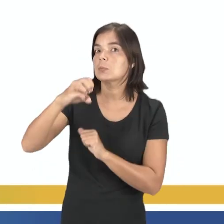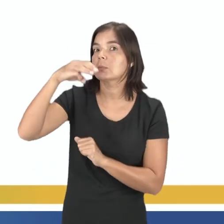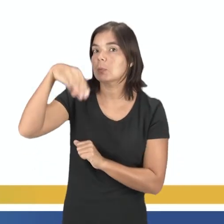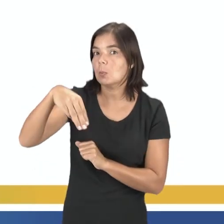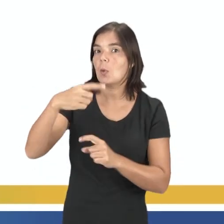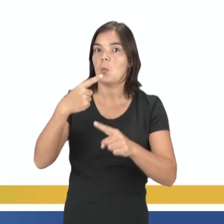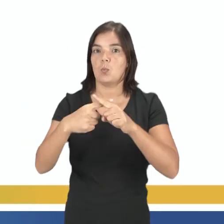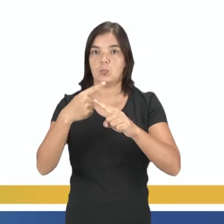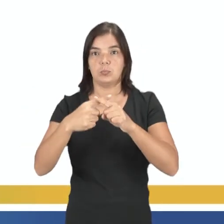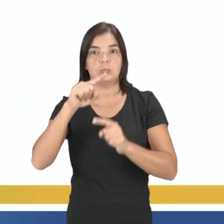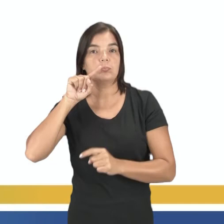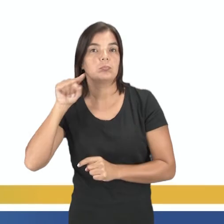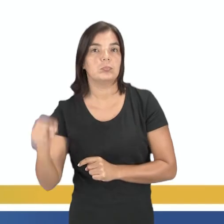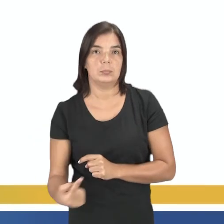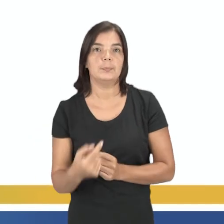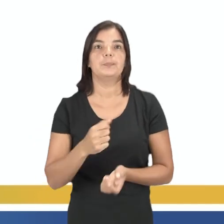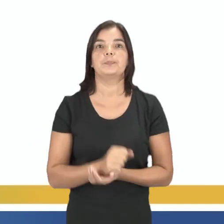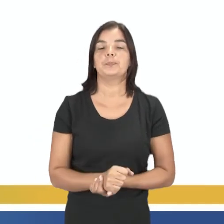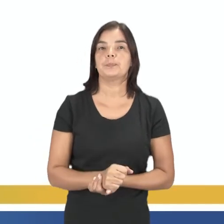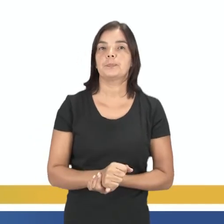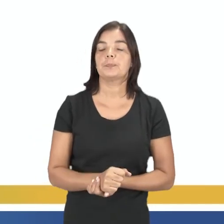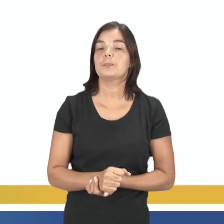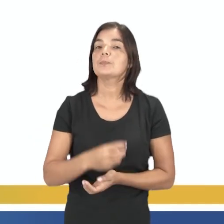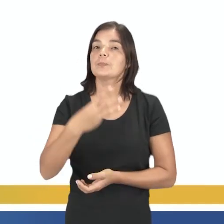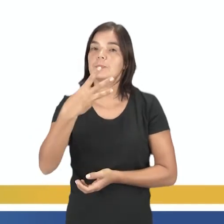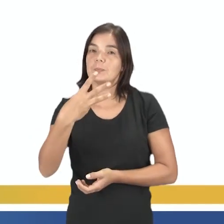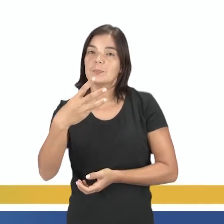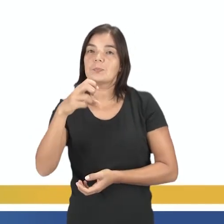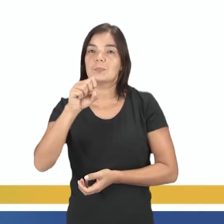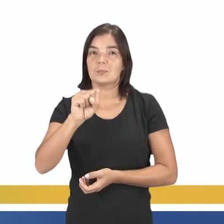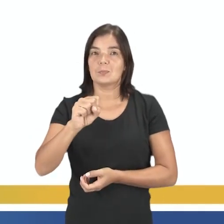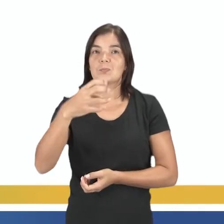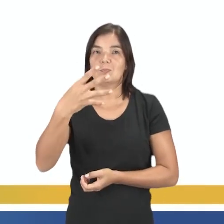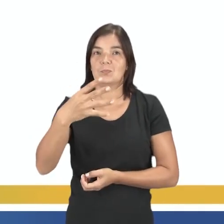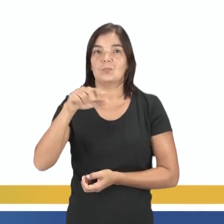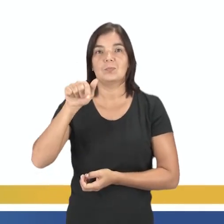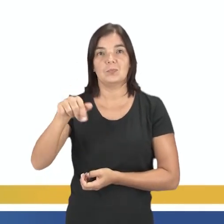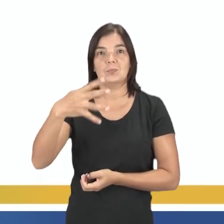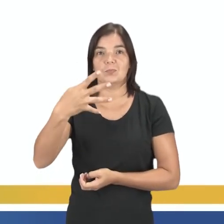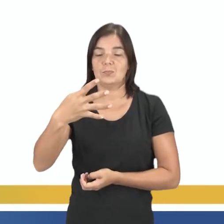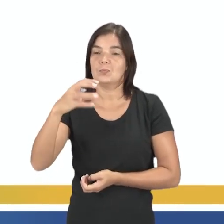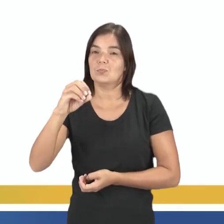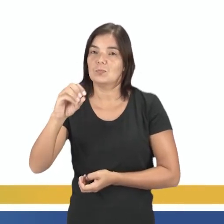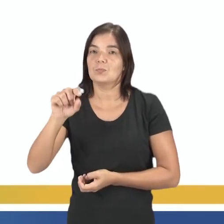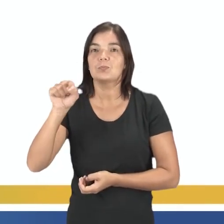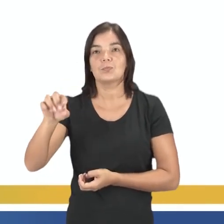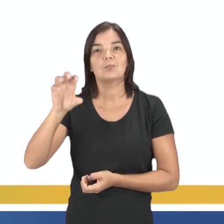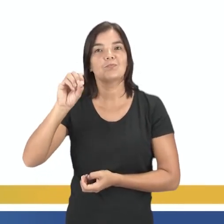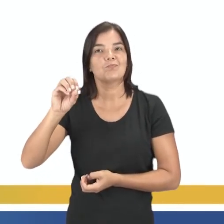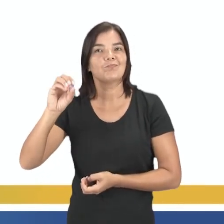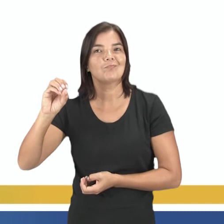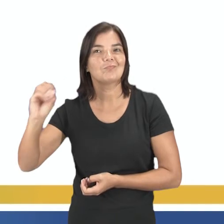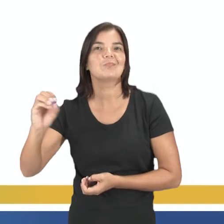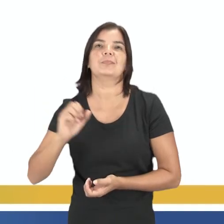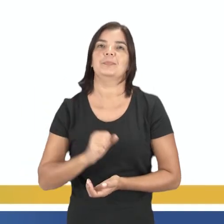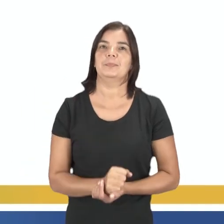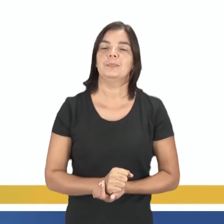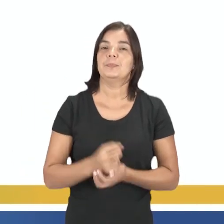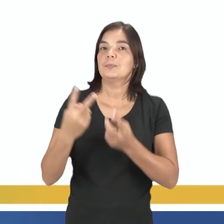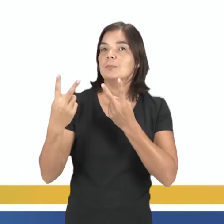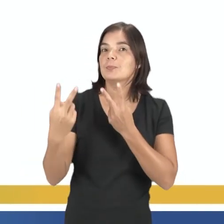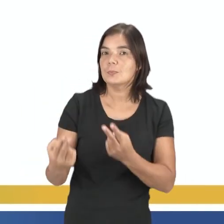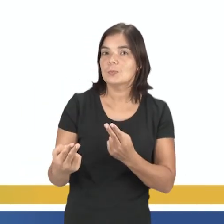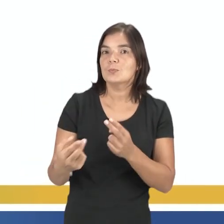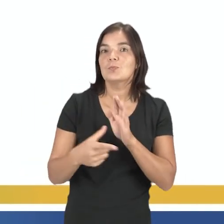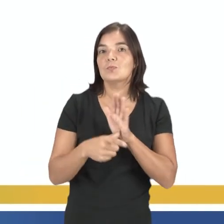transformar, você multiplica por 1000. Então, multiplicar por 1000 quer dizer acrescentar mais 3 zeros aqui nesse número. Do mesmo jeito